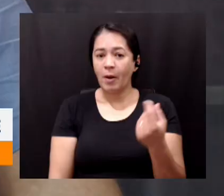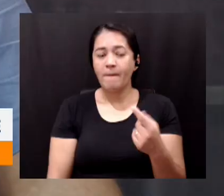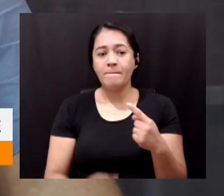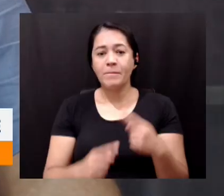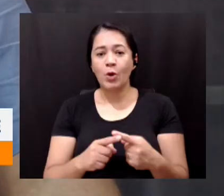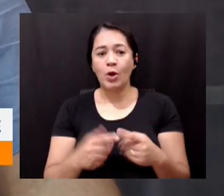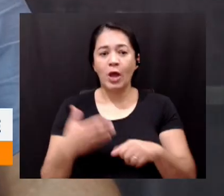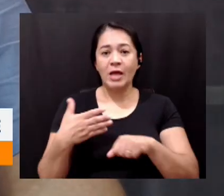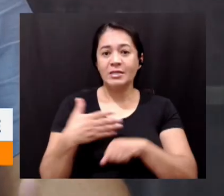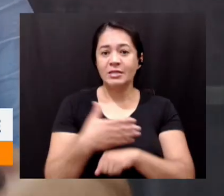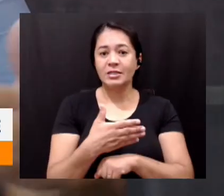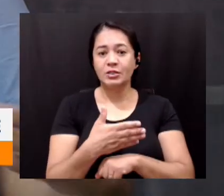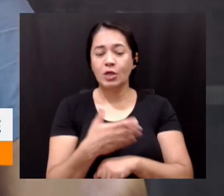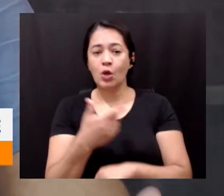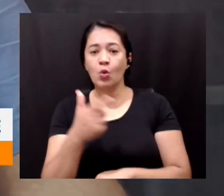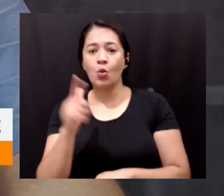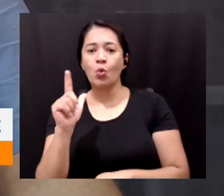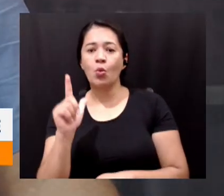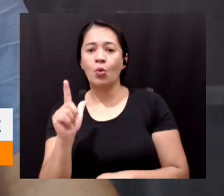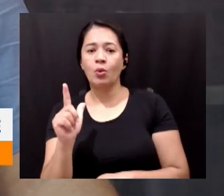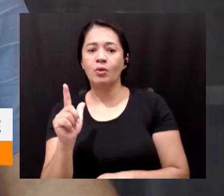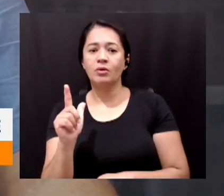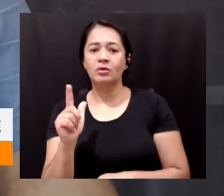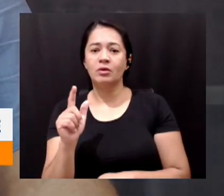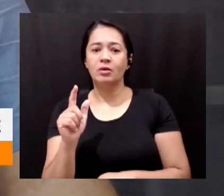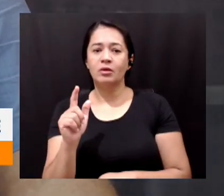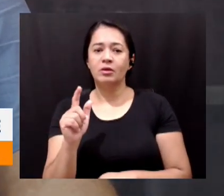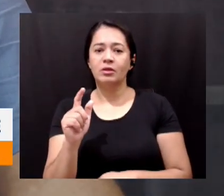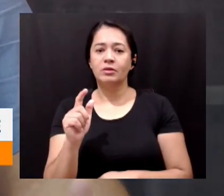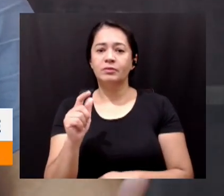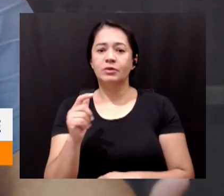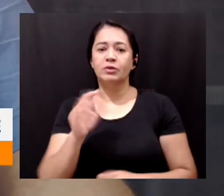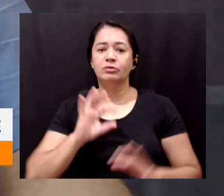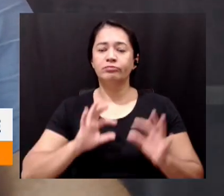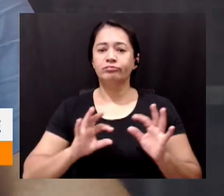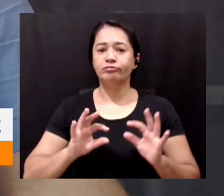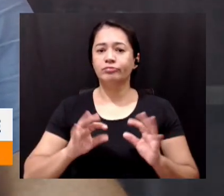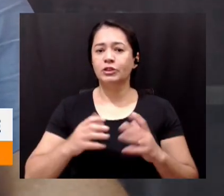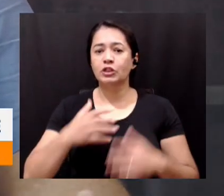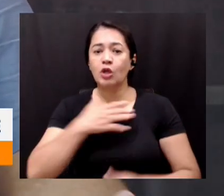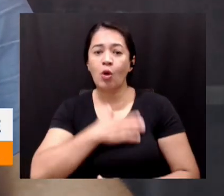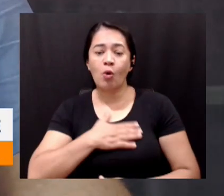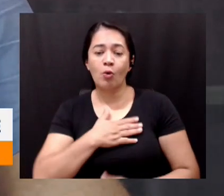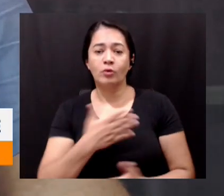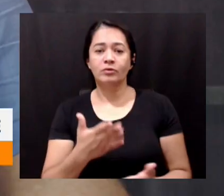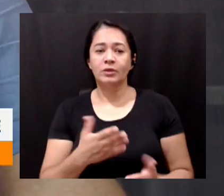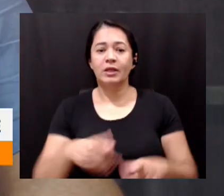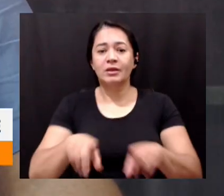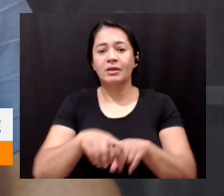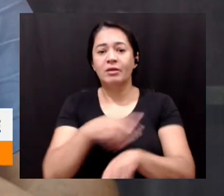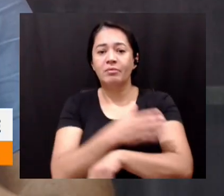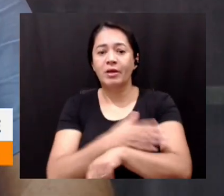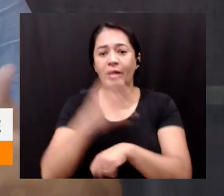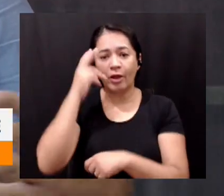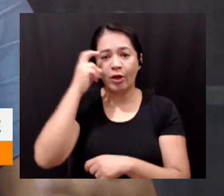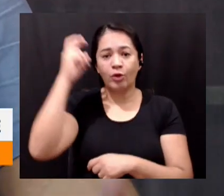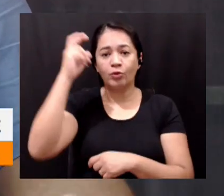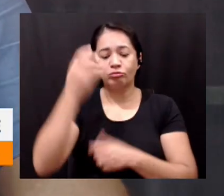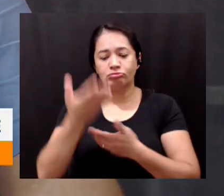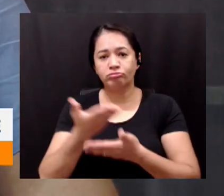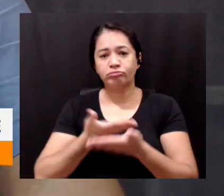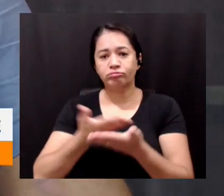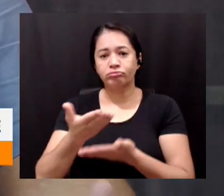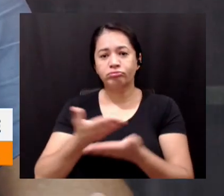outras fontes de prazer, né, e a questão cultural, que aí vai envolver, né, as